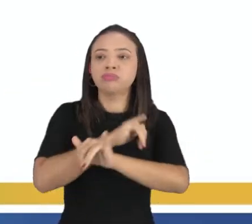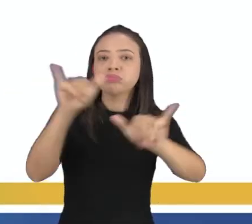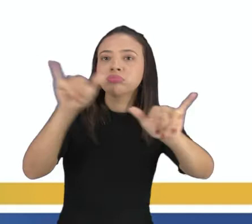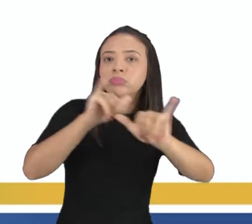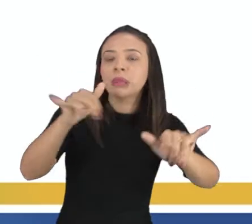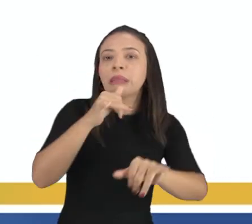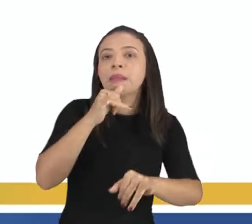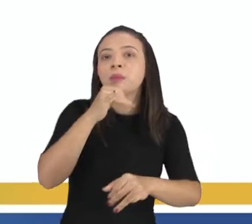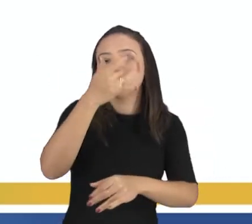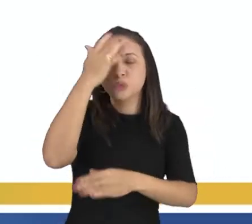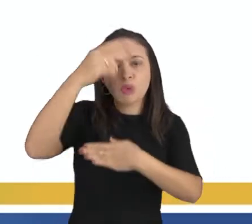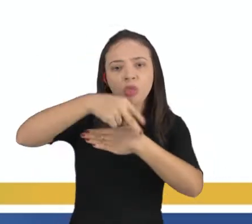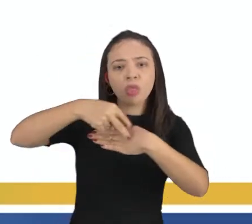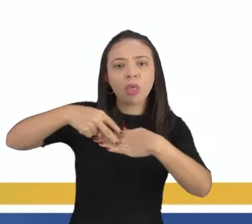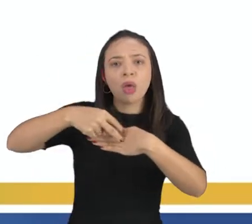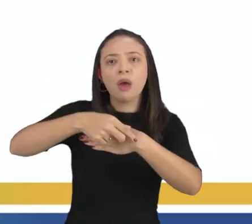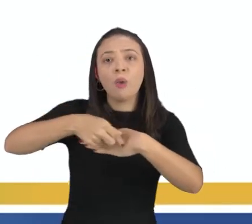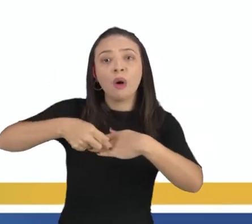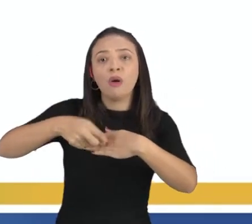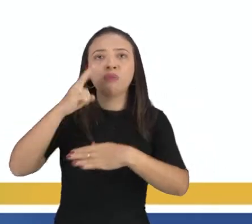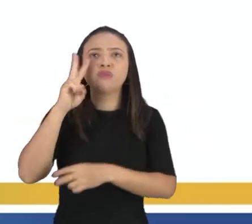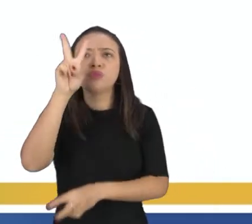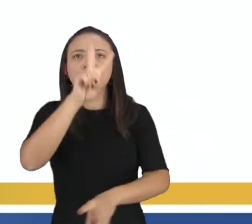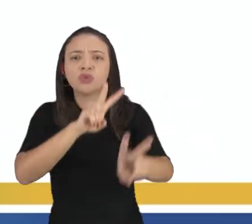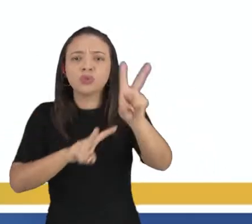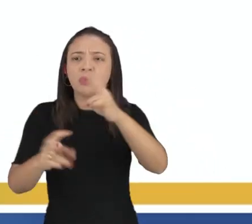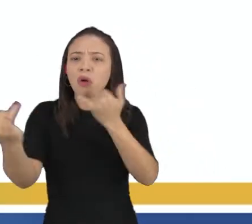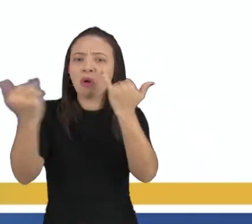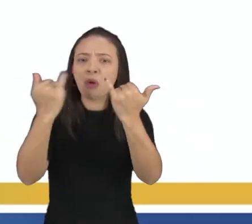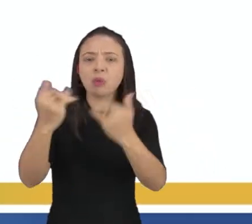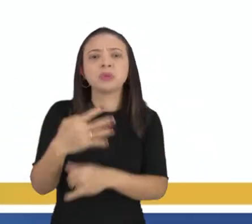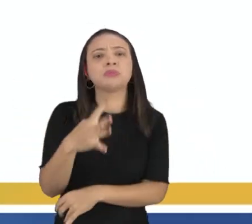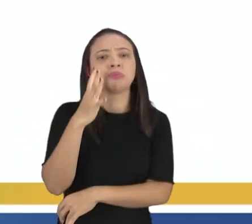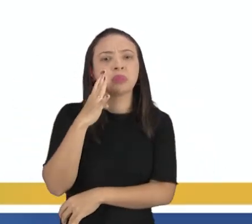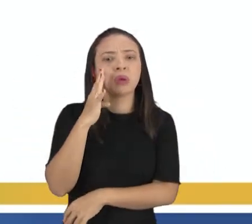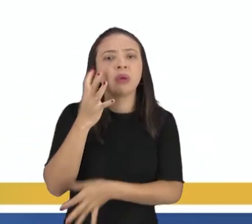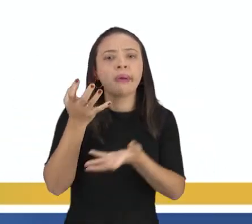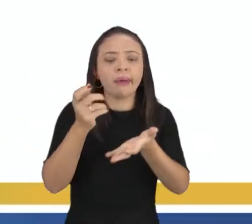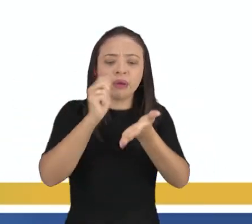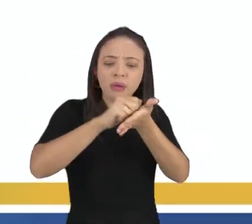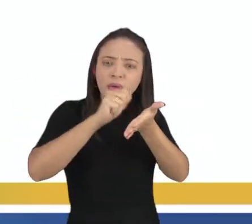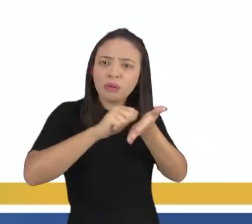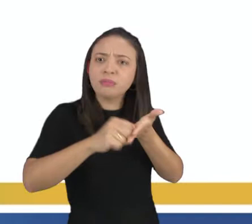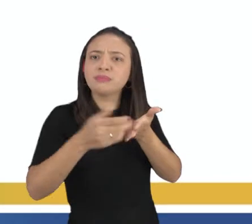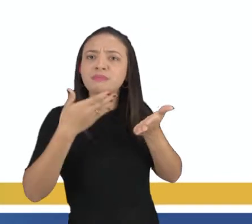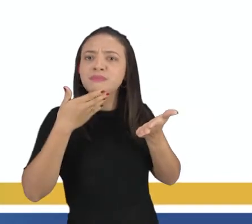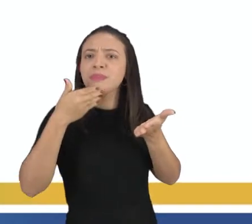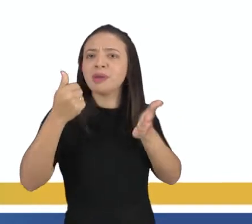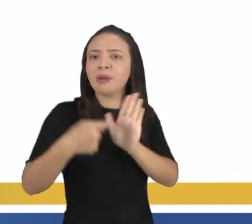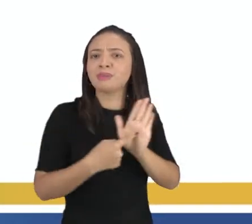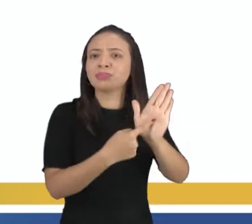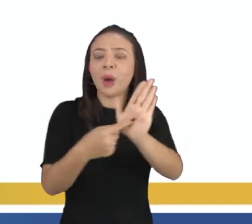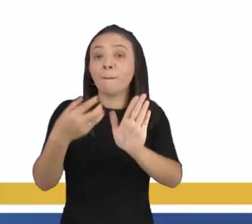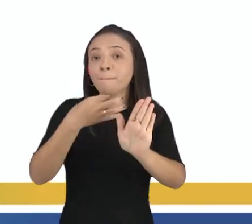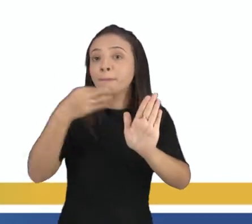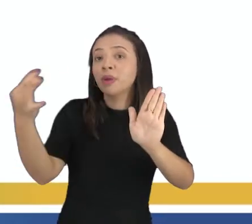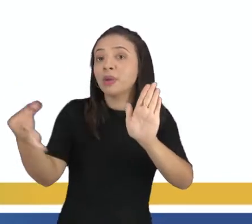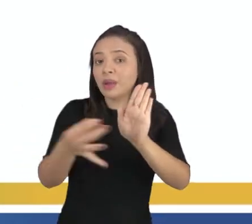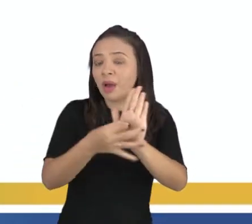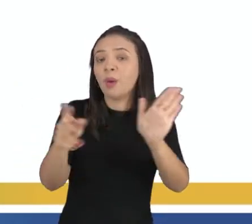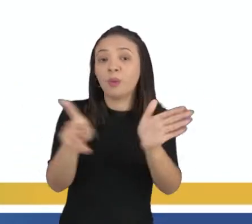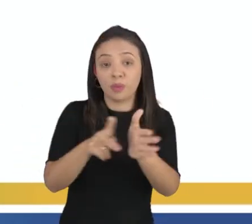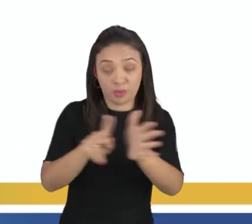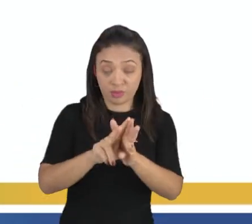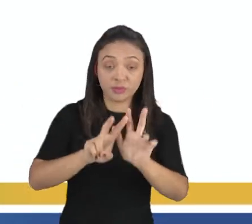viu uma notícia interessante, quis escrever um pouco mais para trazer um pouco do seu ponto de vista a